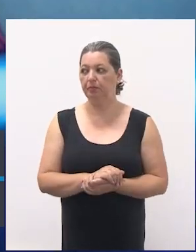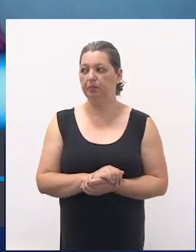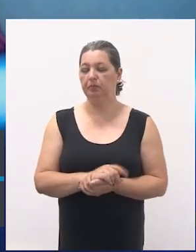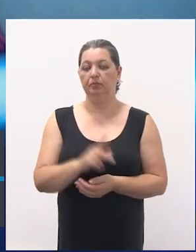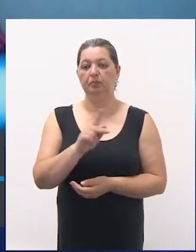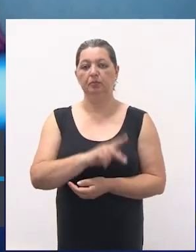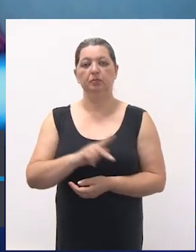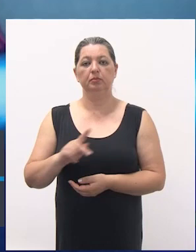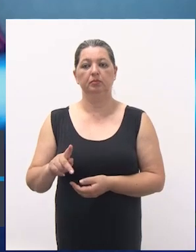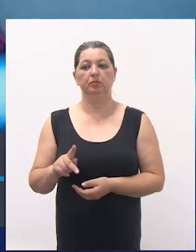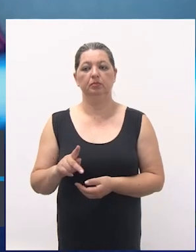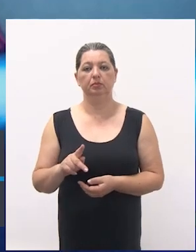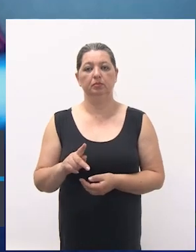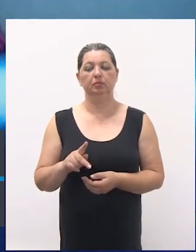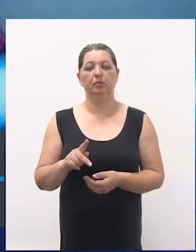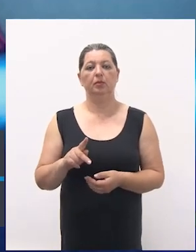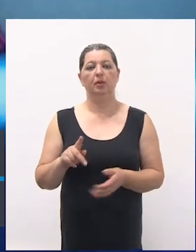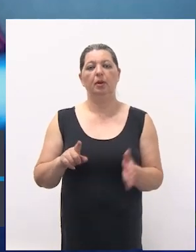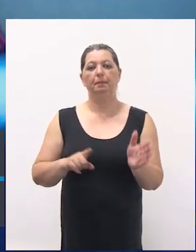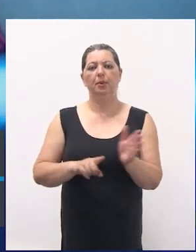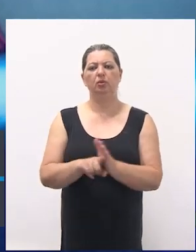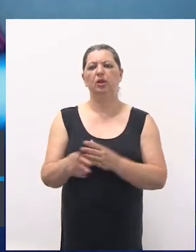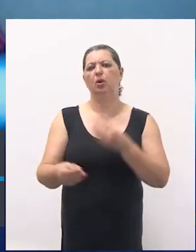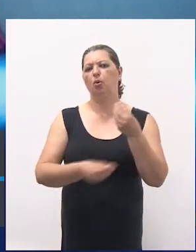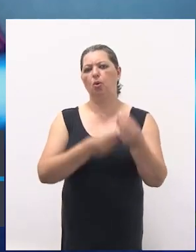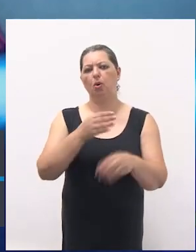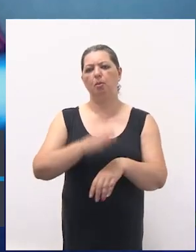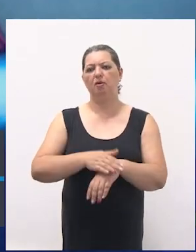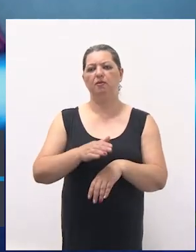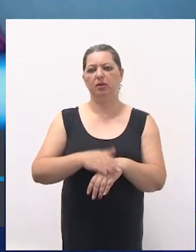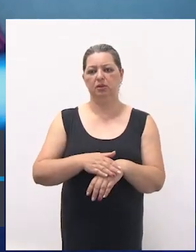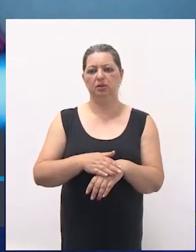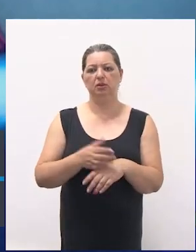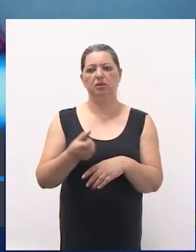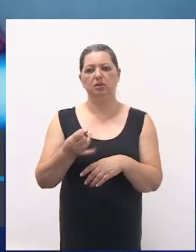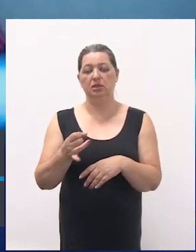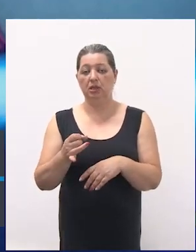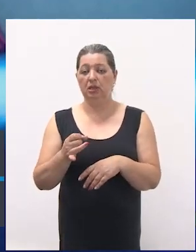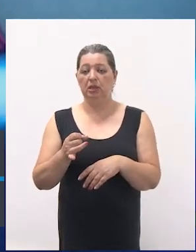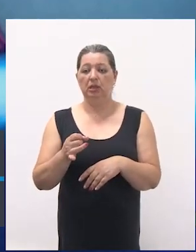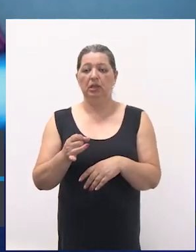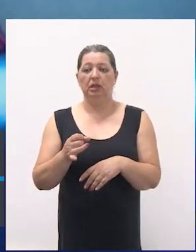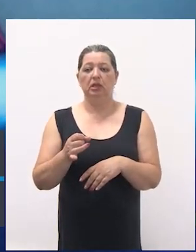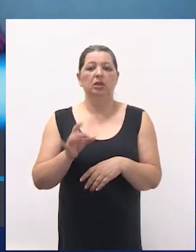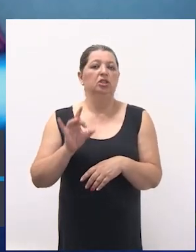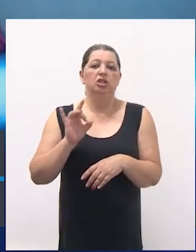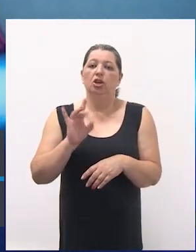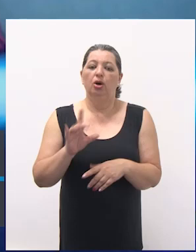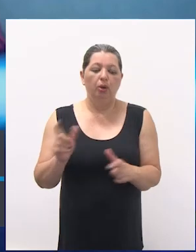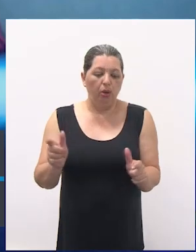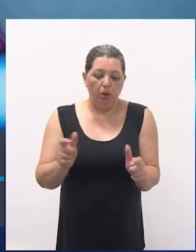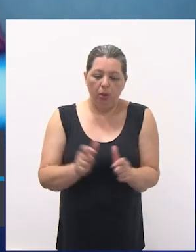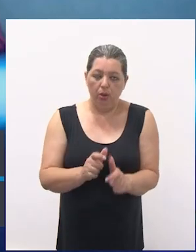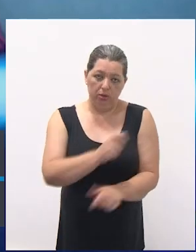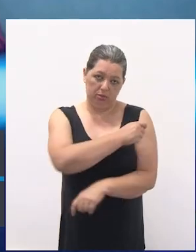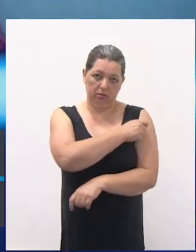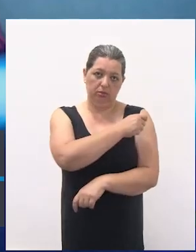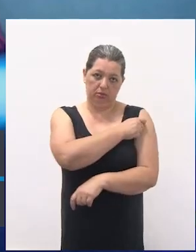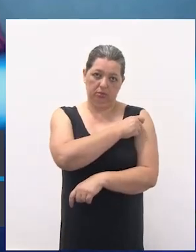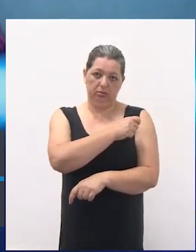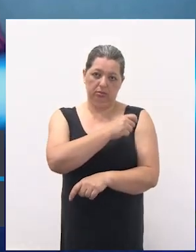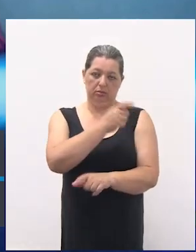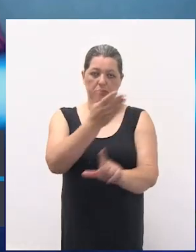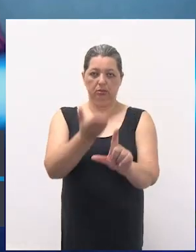da professora que estava perguntando sobre como fazer quando nem todos os alunos estão dentro